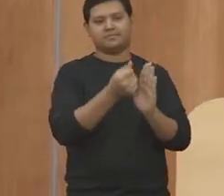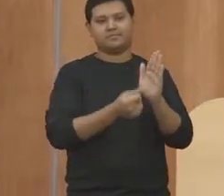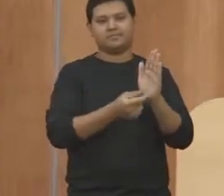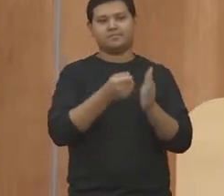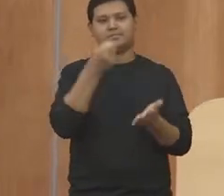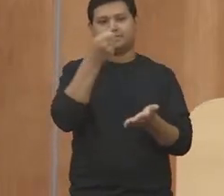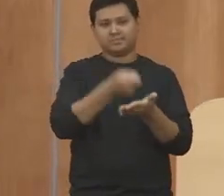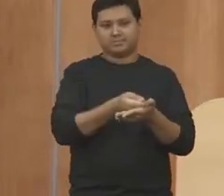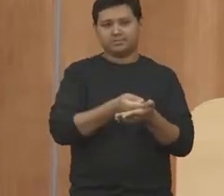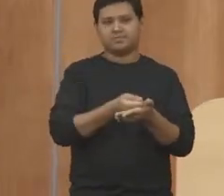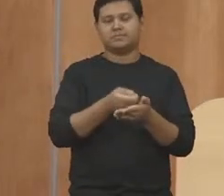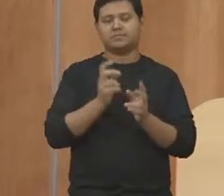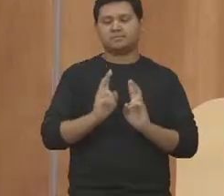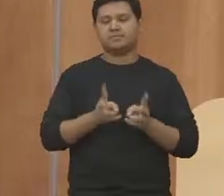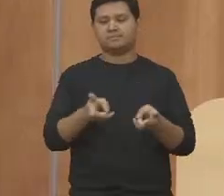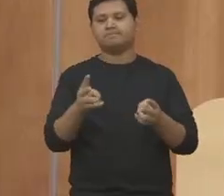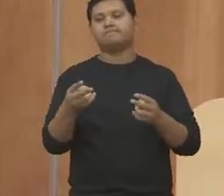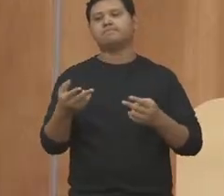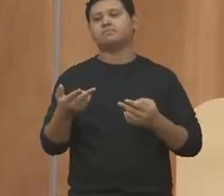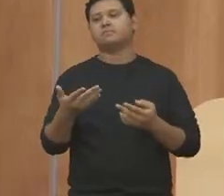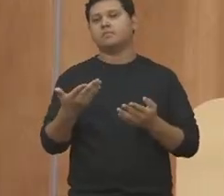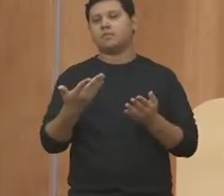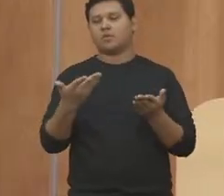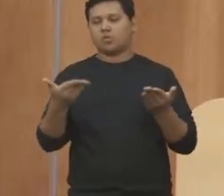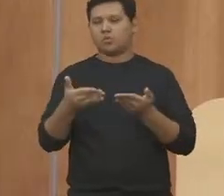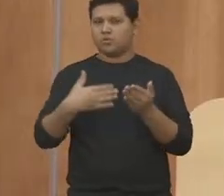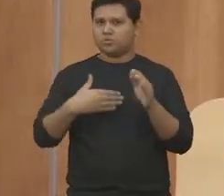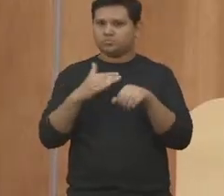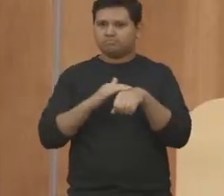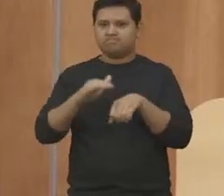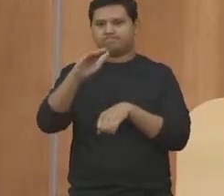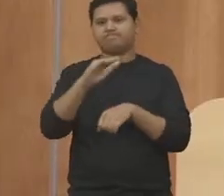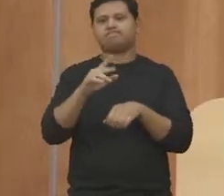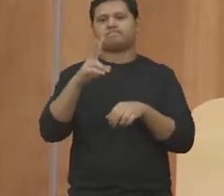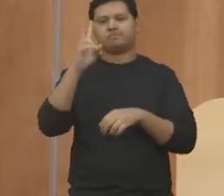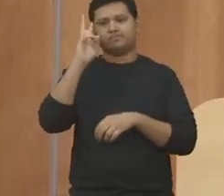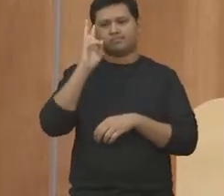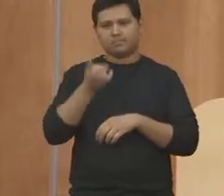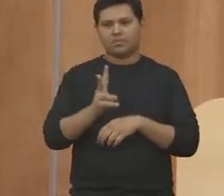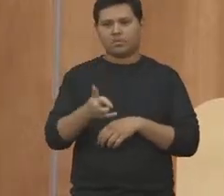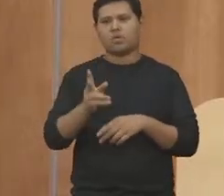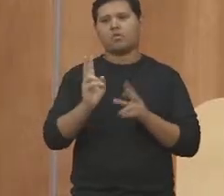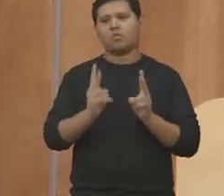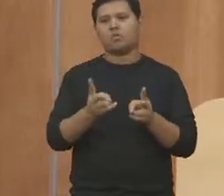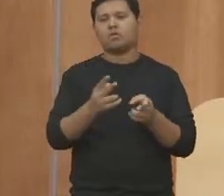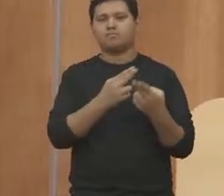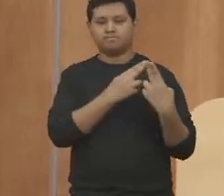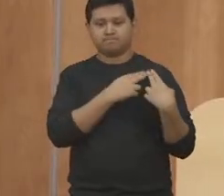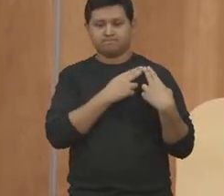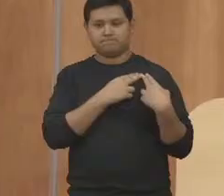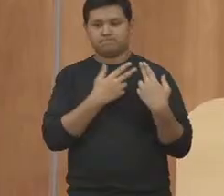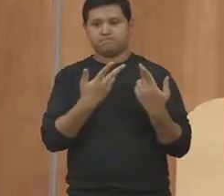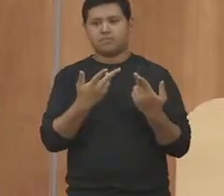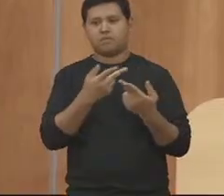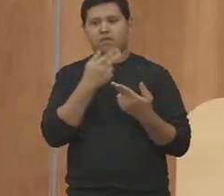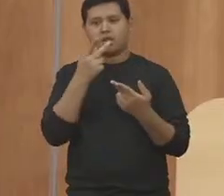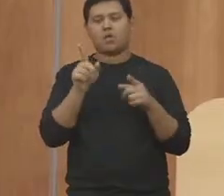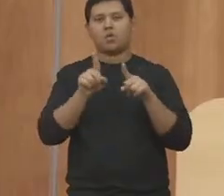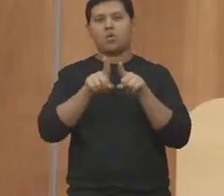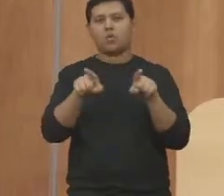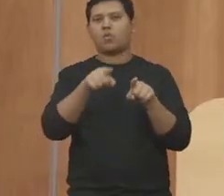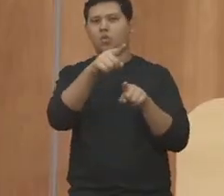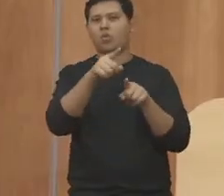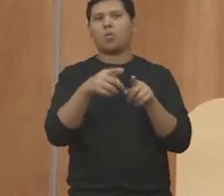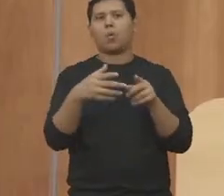eu der um aumento muito superior à inflação, eu comprometo esse indicador e o município ele vai deixar de cumprir